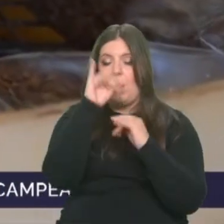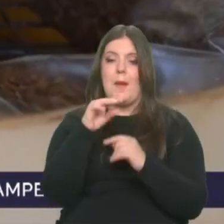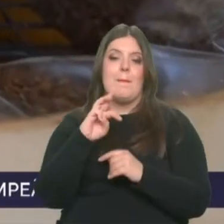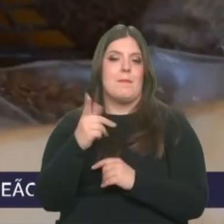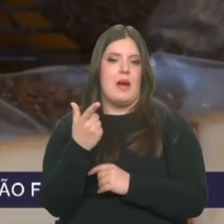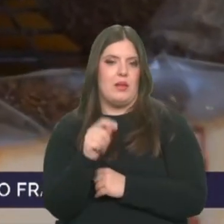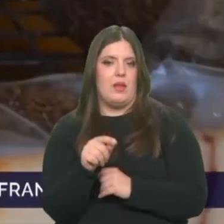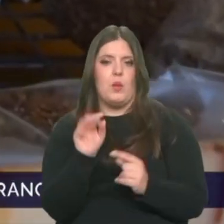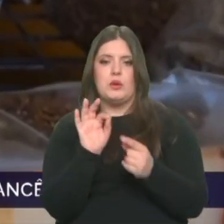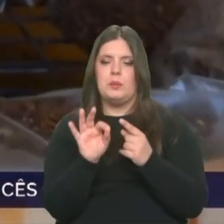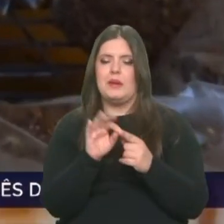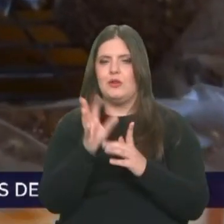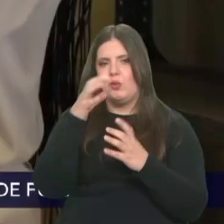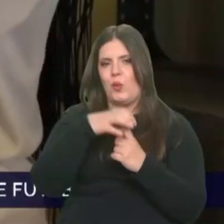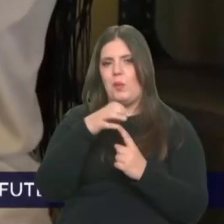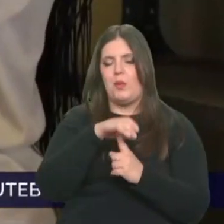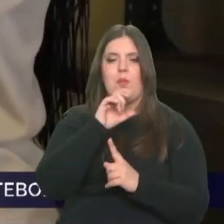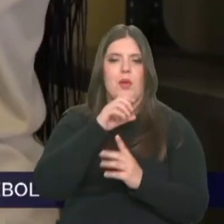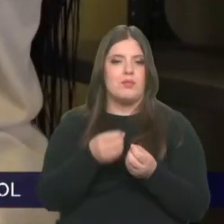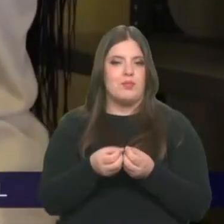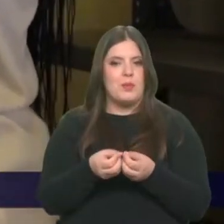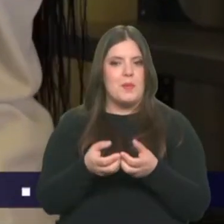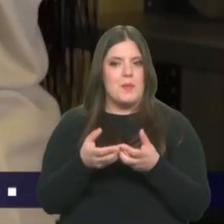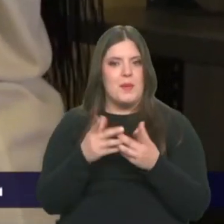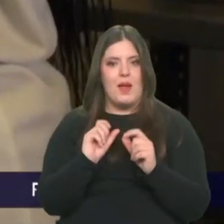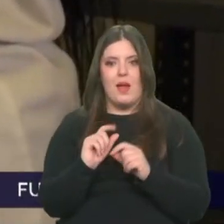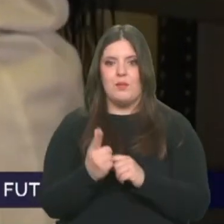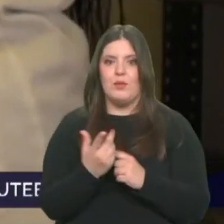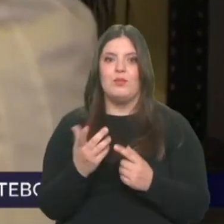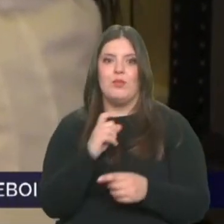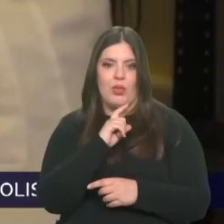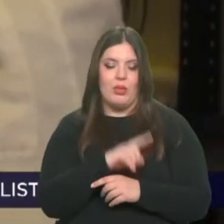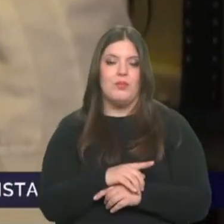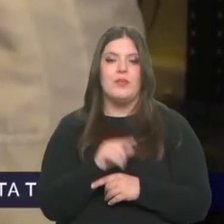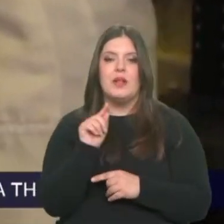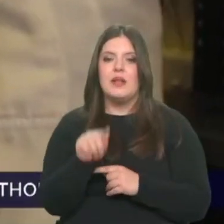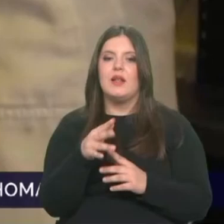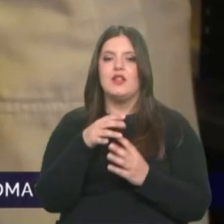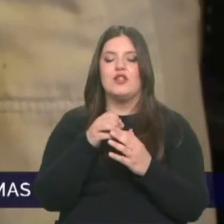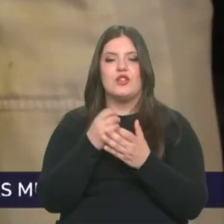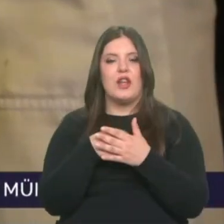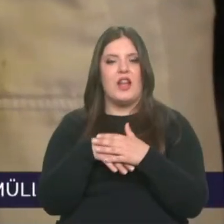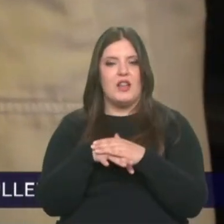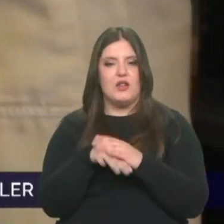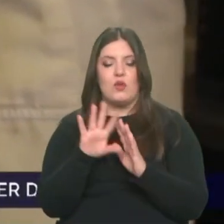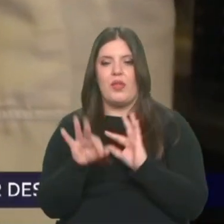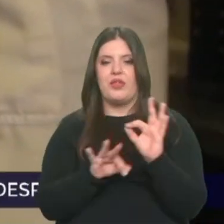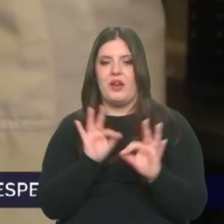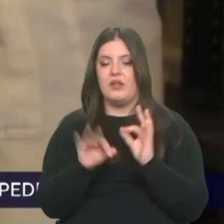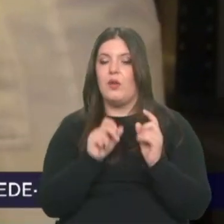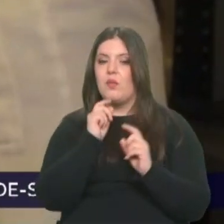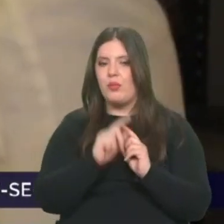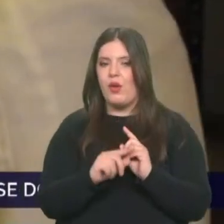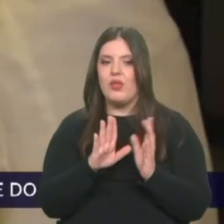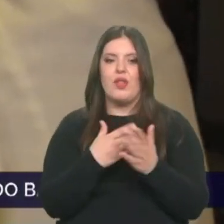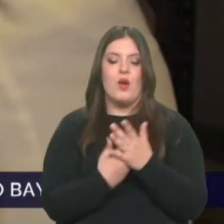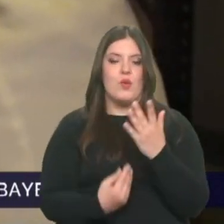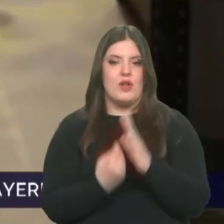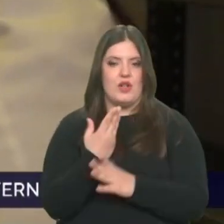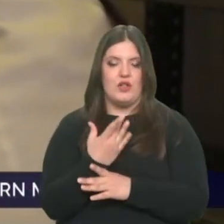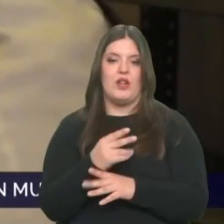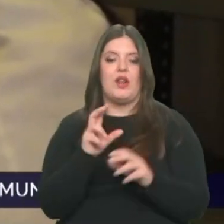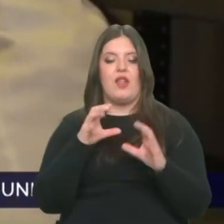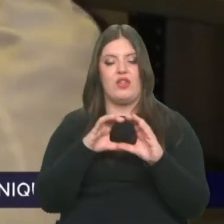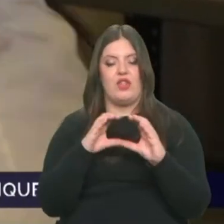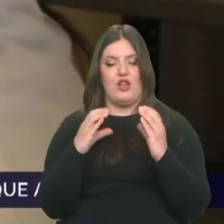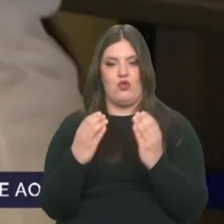espécies de cogumelos que podem crescer muito rapidamente. E aquelas raízes, quando tratadas, podem dar origem a